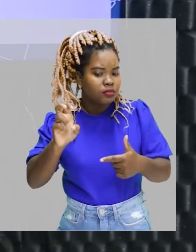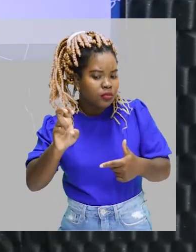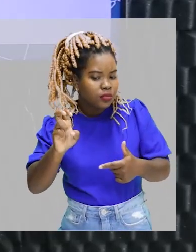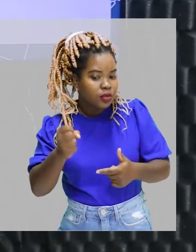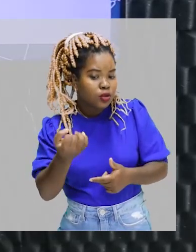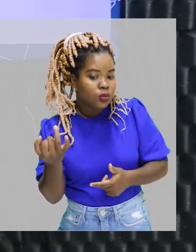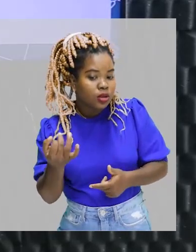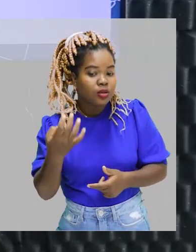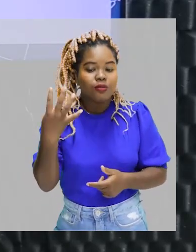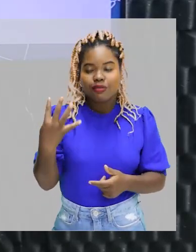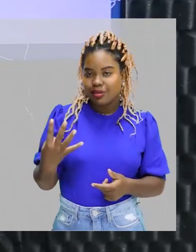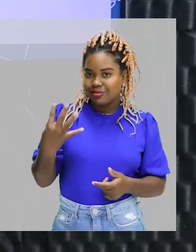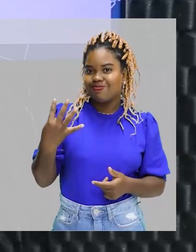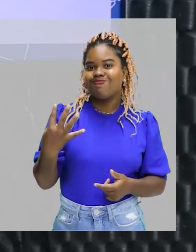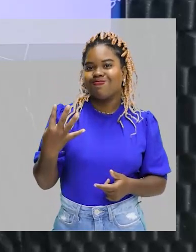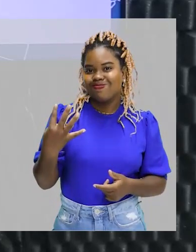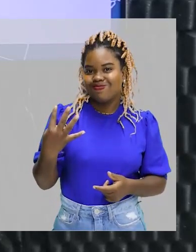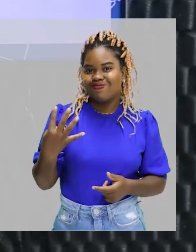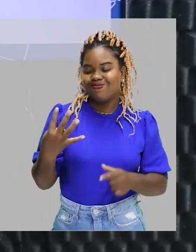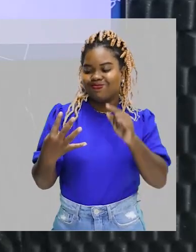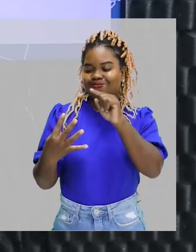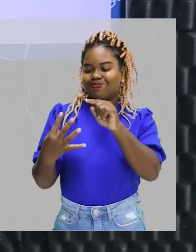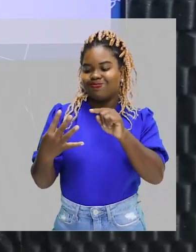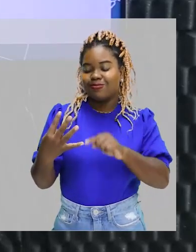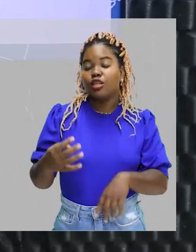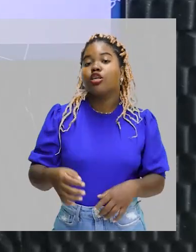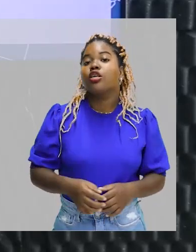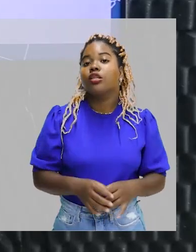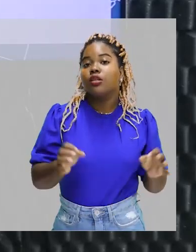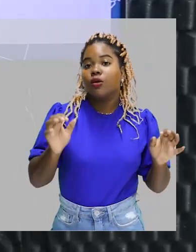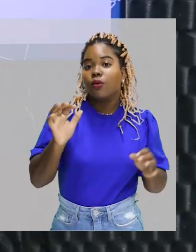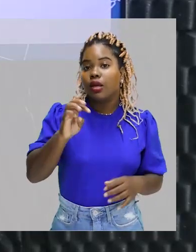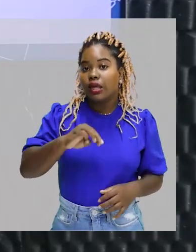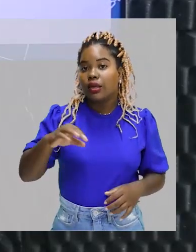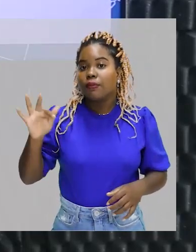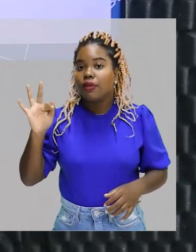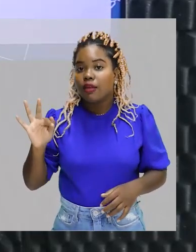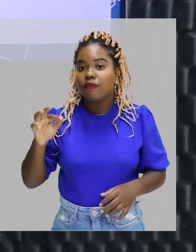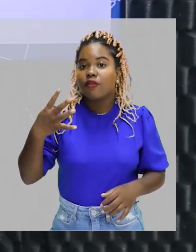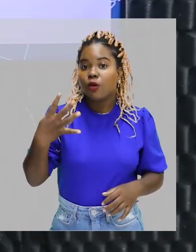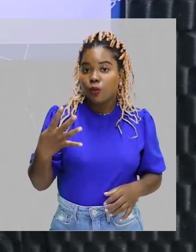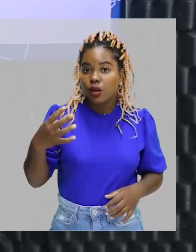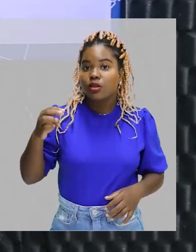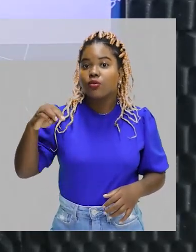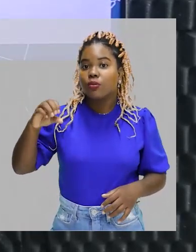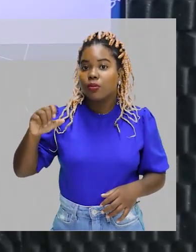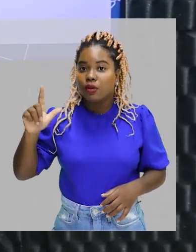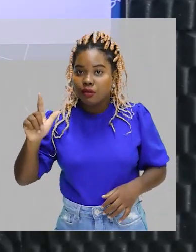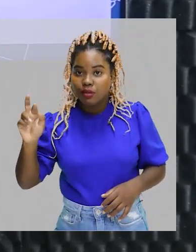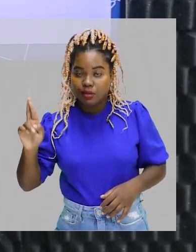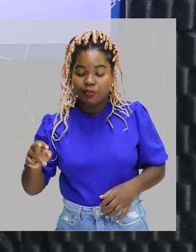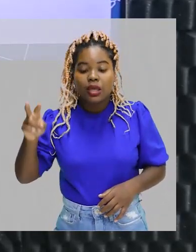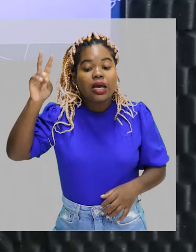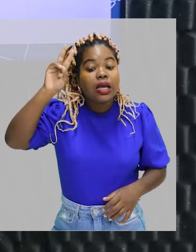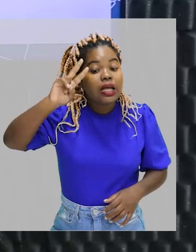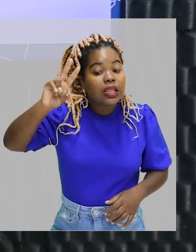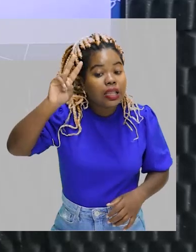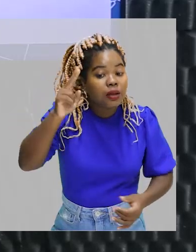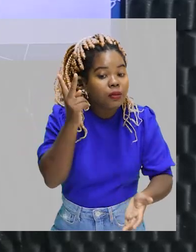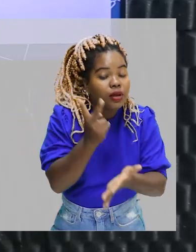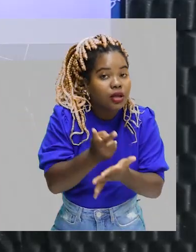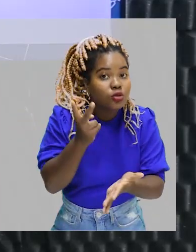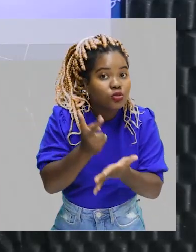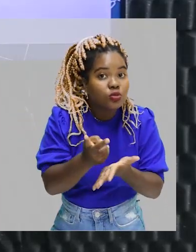25, 4. Então, a minha molaridade final, 4 molar, certo? Lembrando